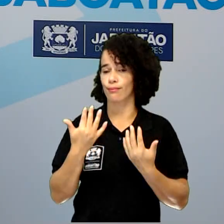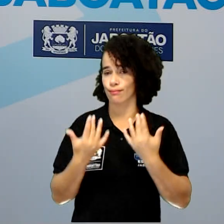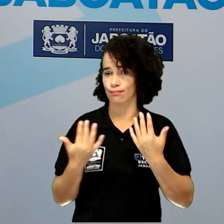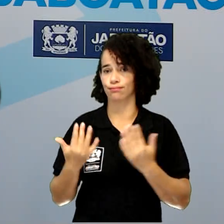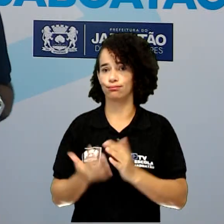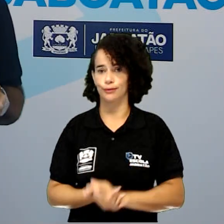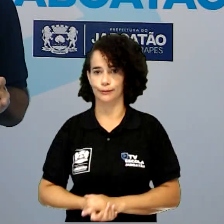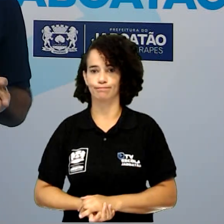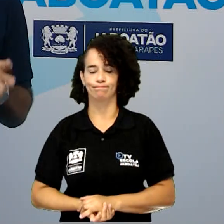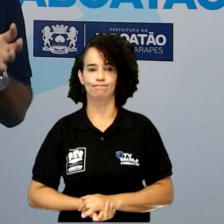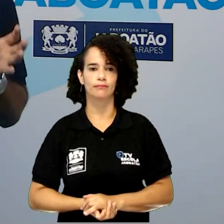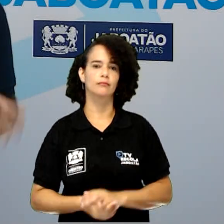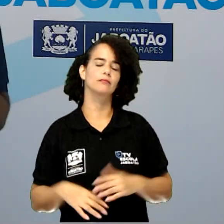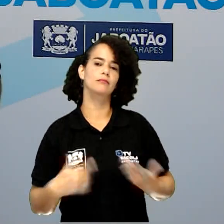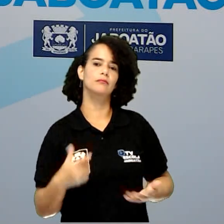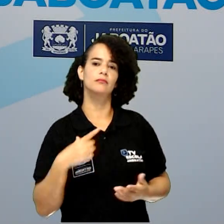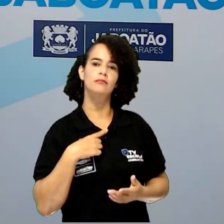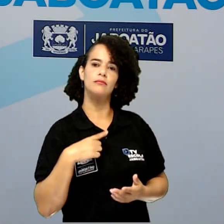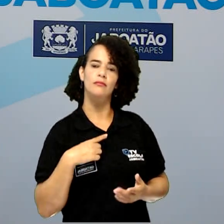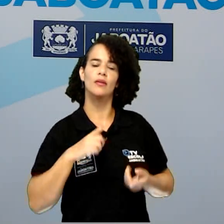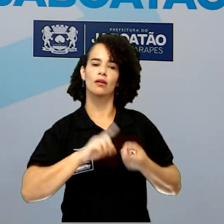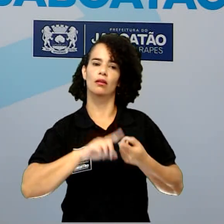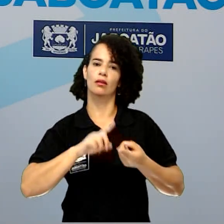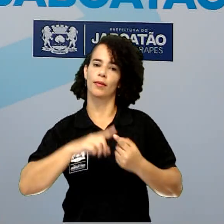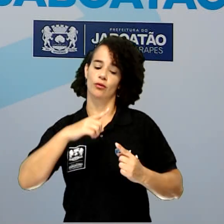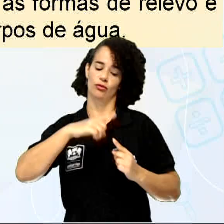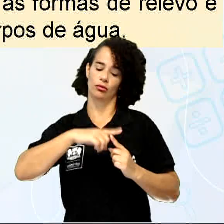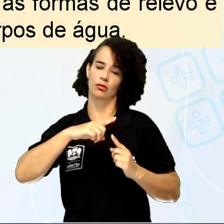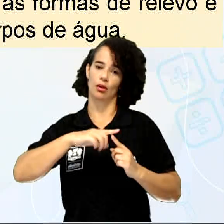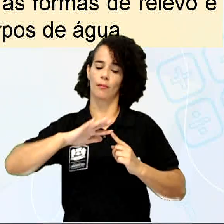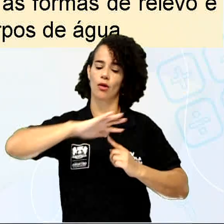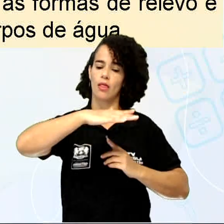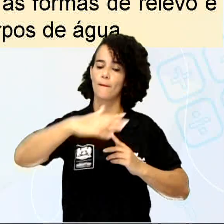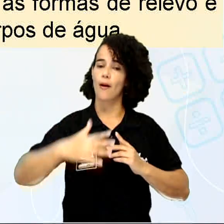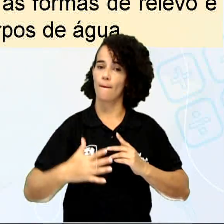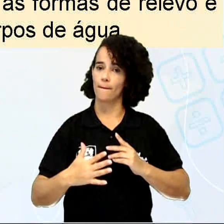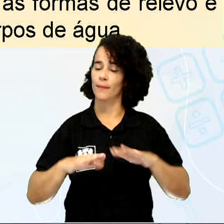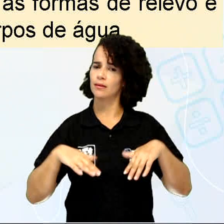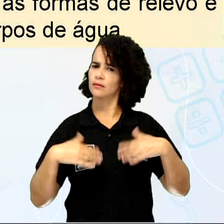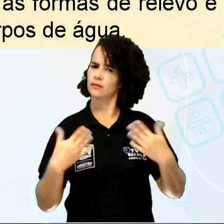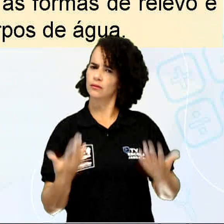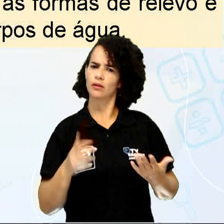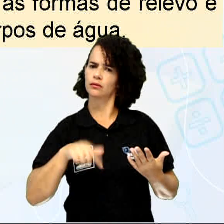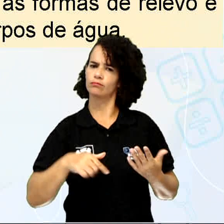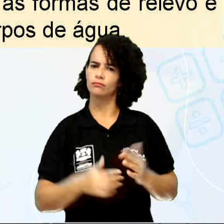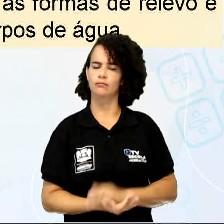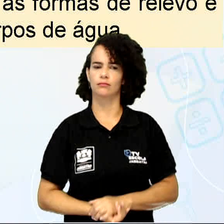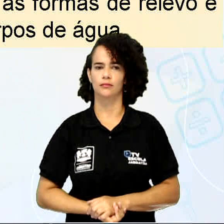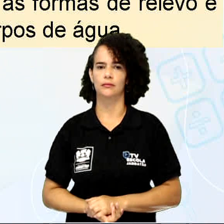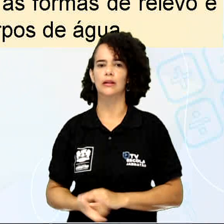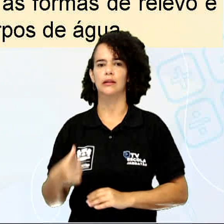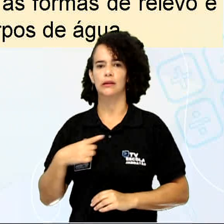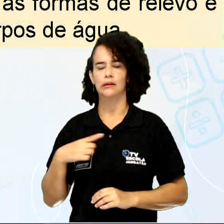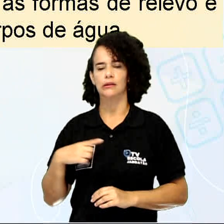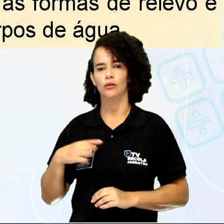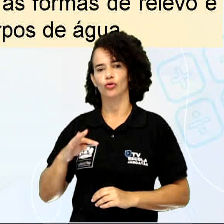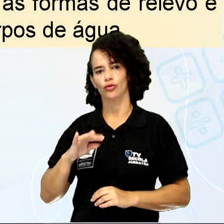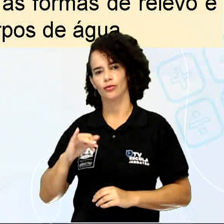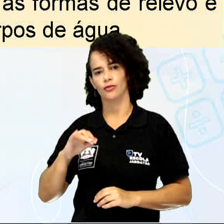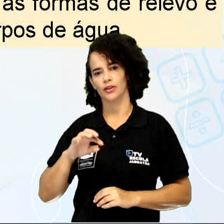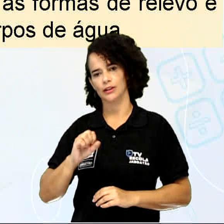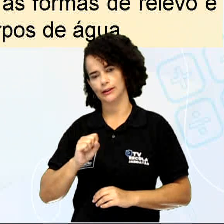nós temos também os tipos de mapas. E quais são esses tipos de mapas? Nós temos ali os mapas físicos,